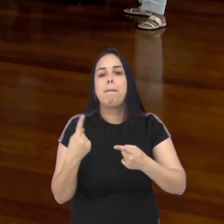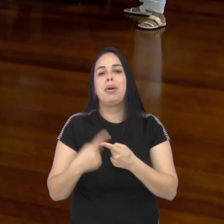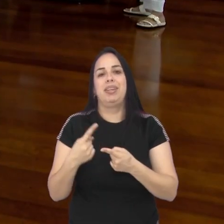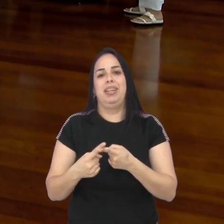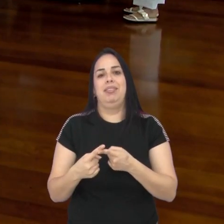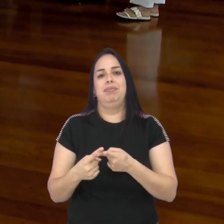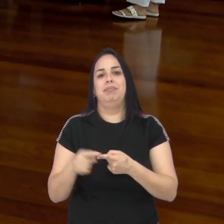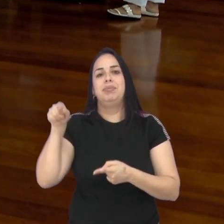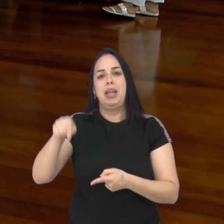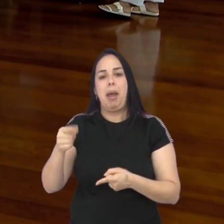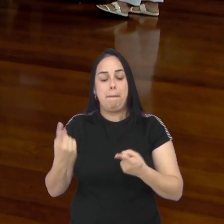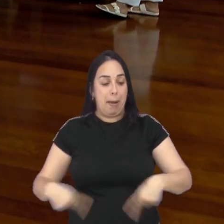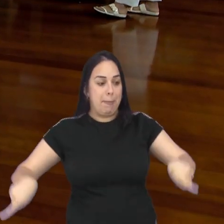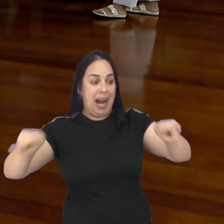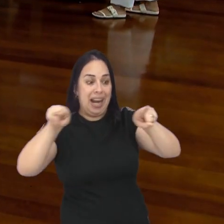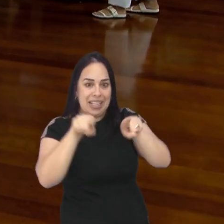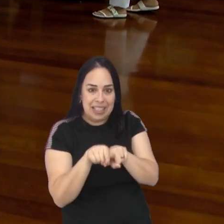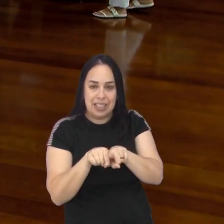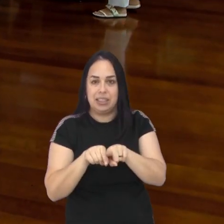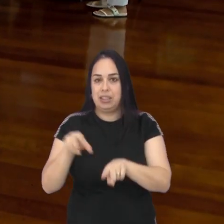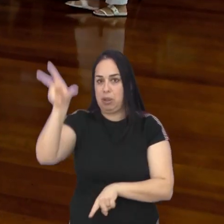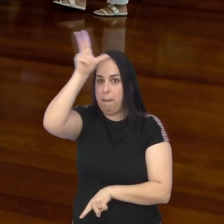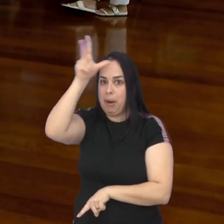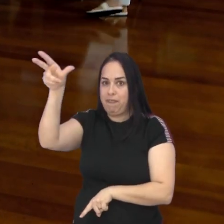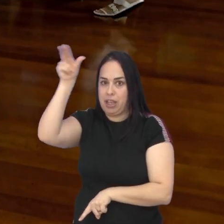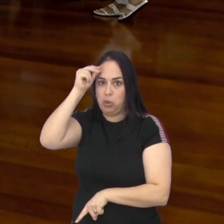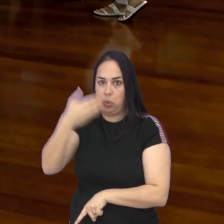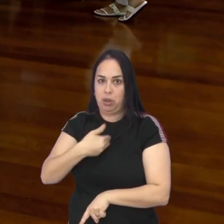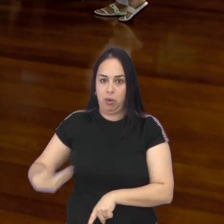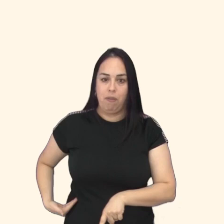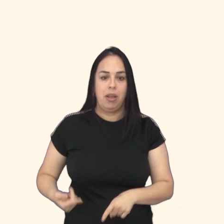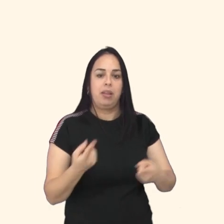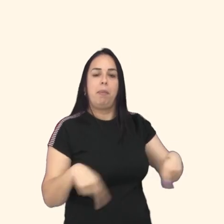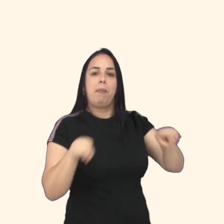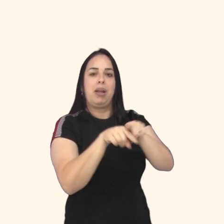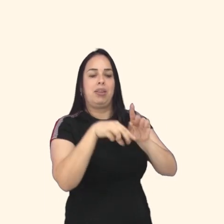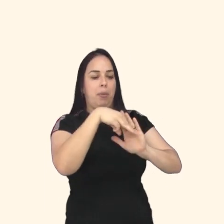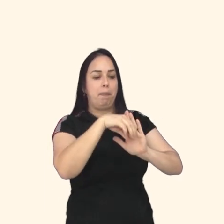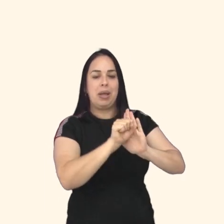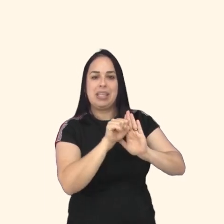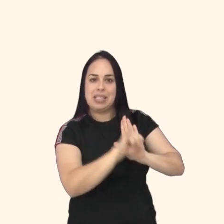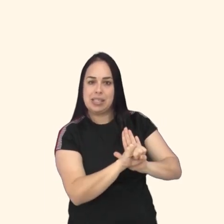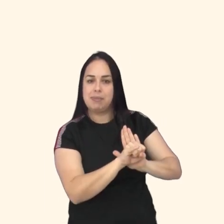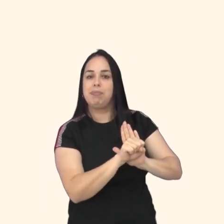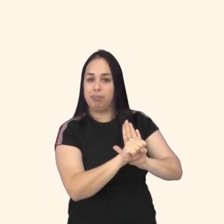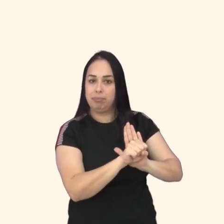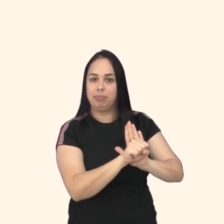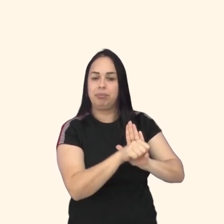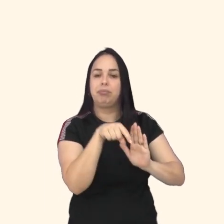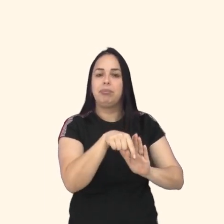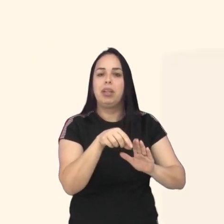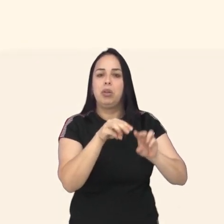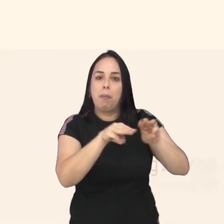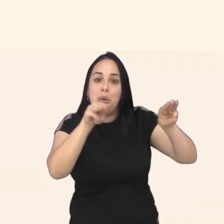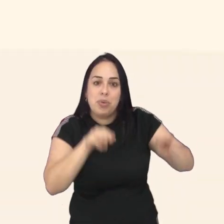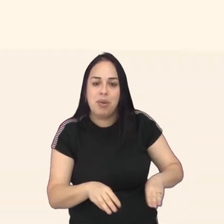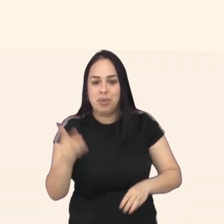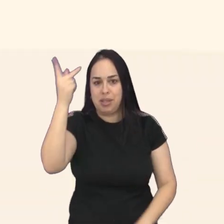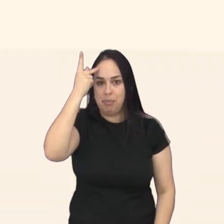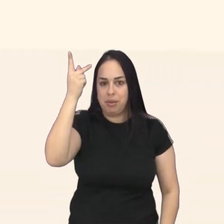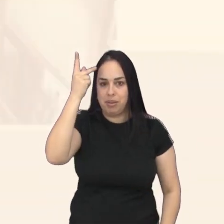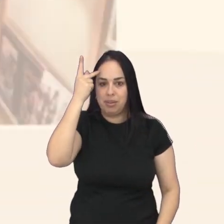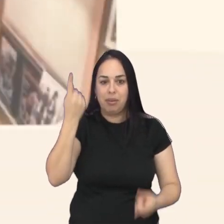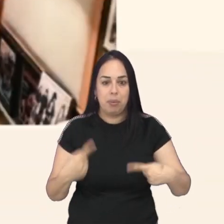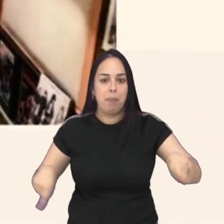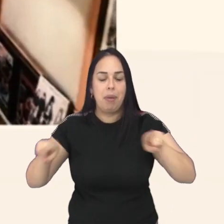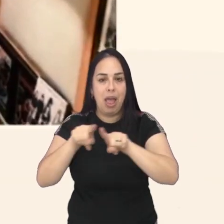causa da renovação de uma parceria do Poder Público com o Museu da Imagem e Som de São Paulo. A partir do